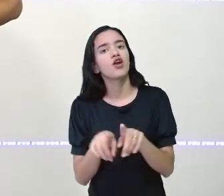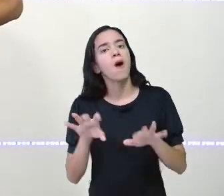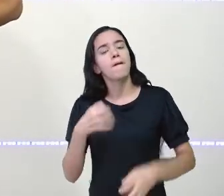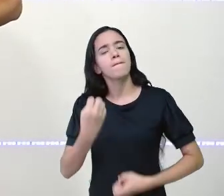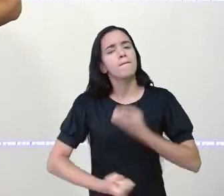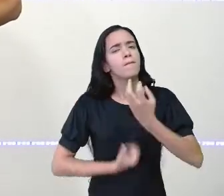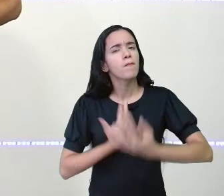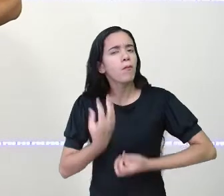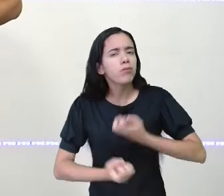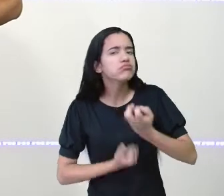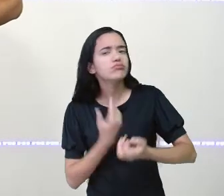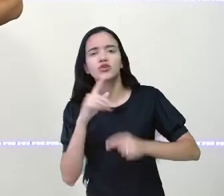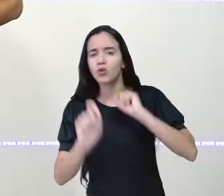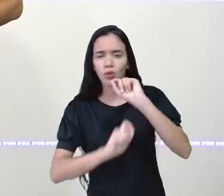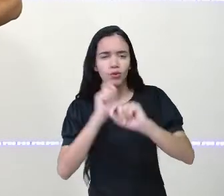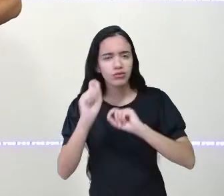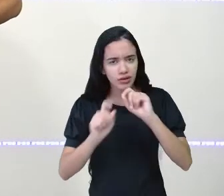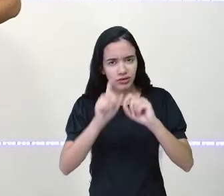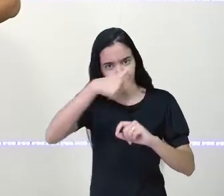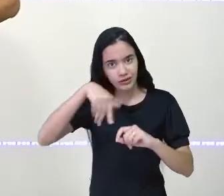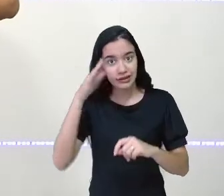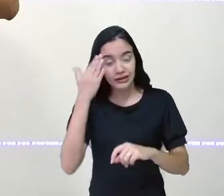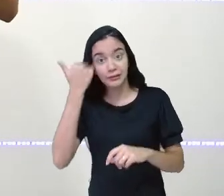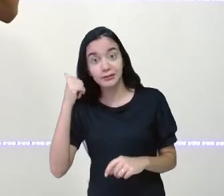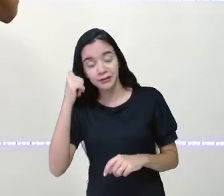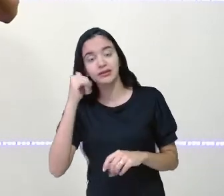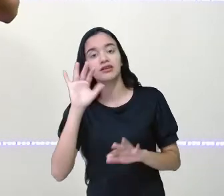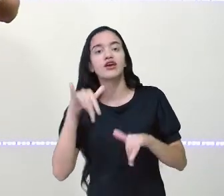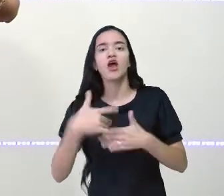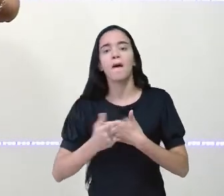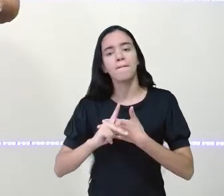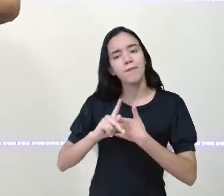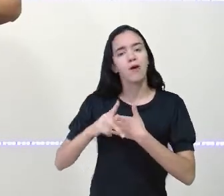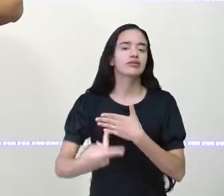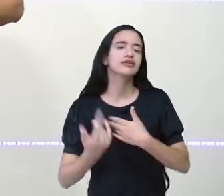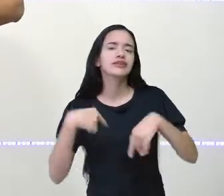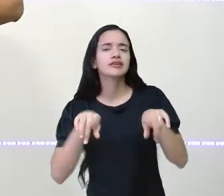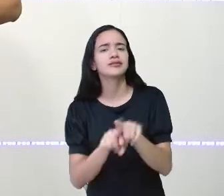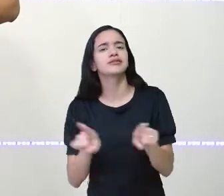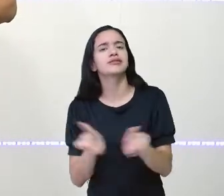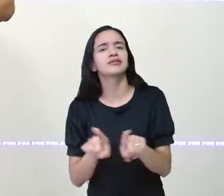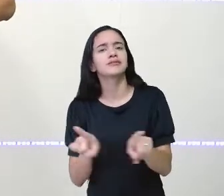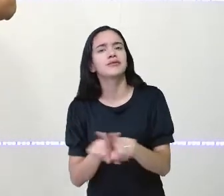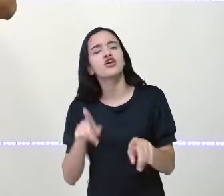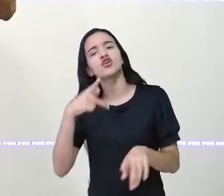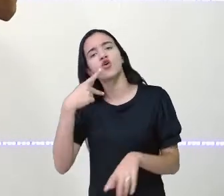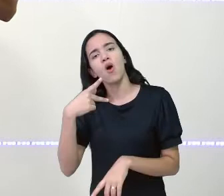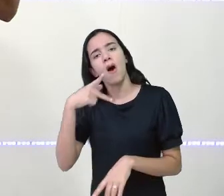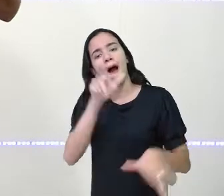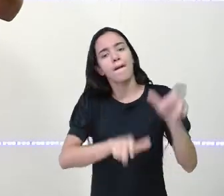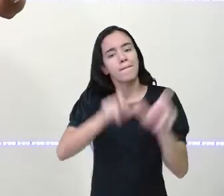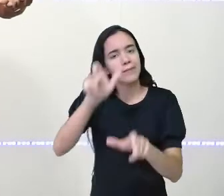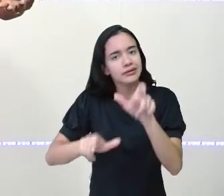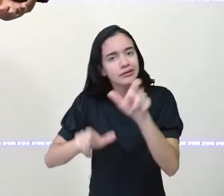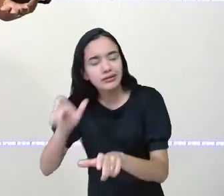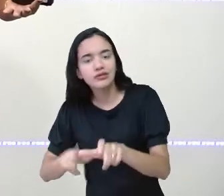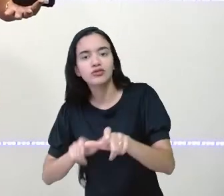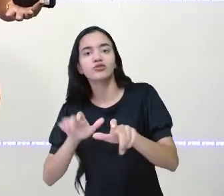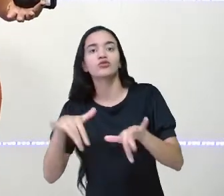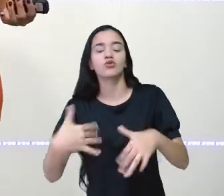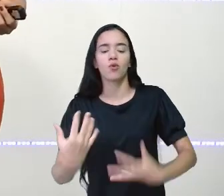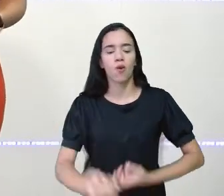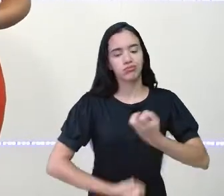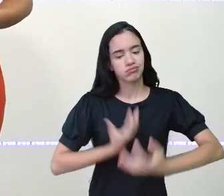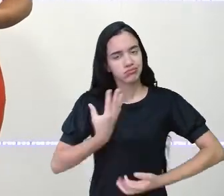é poema? Você sabe? Poema, poesia, lembra também poeta, as pessoas que recitam, não é?